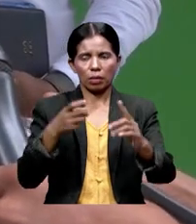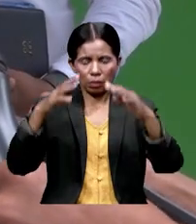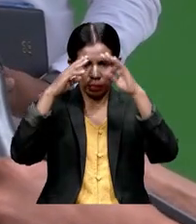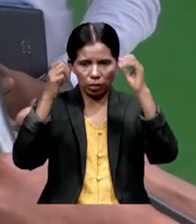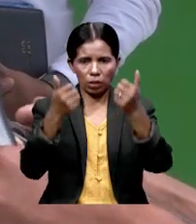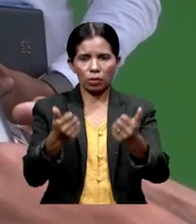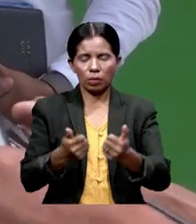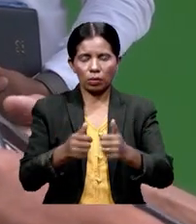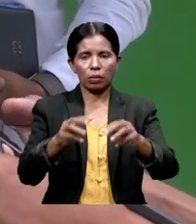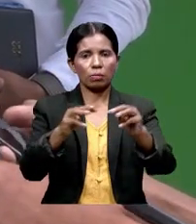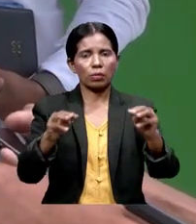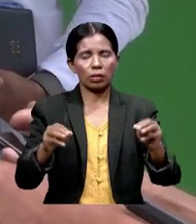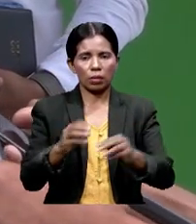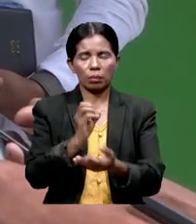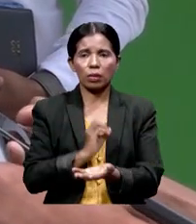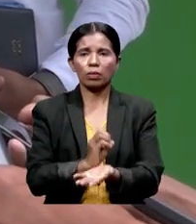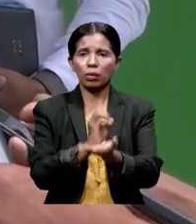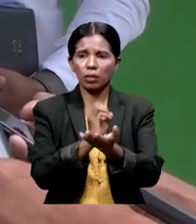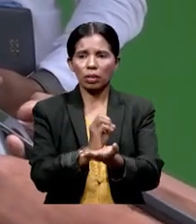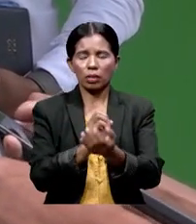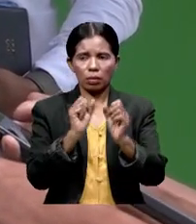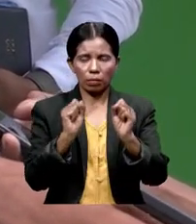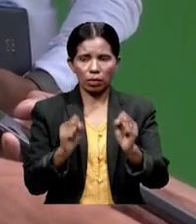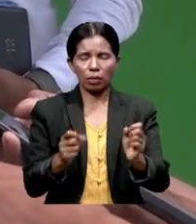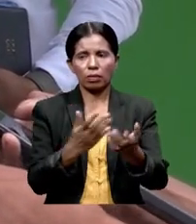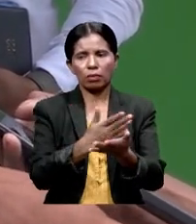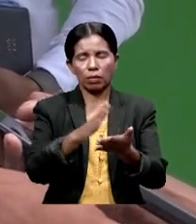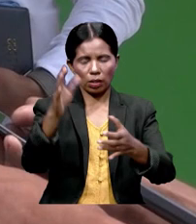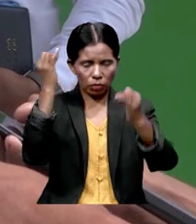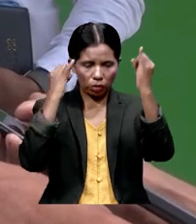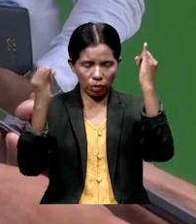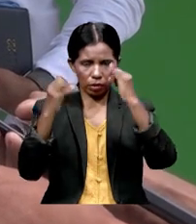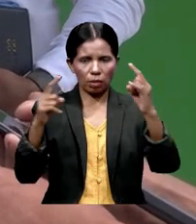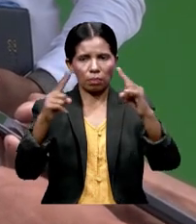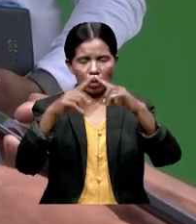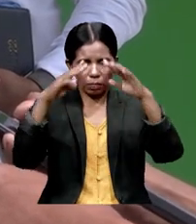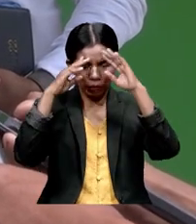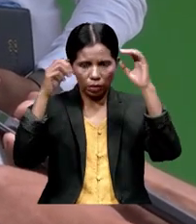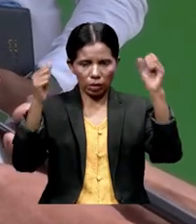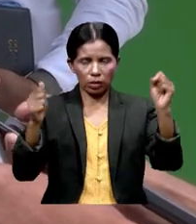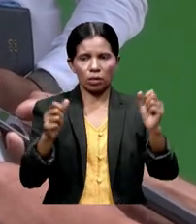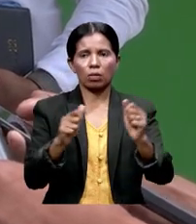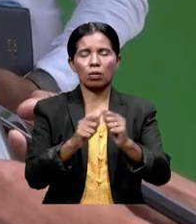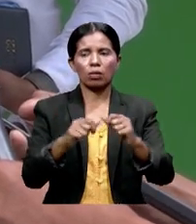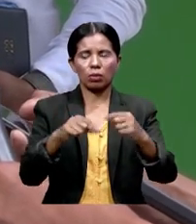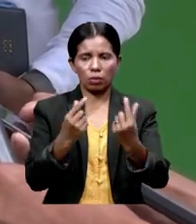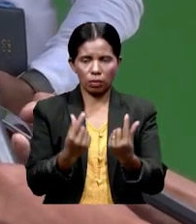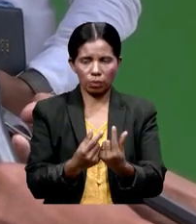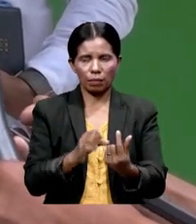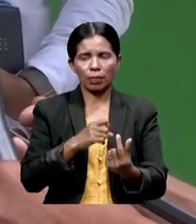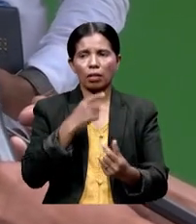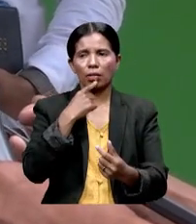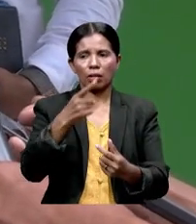e Autoridade Raioa, para bele atualiza a informação serne, baia Presidente e Autoridade ou equipa, e hoje em dia